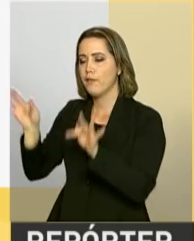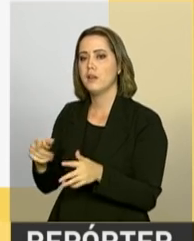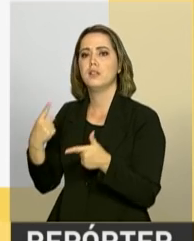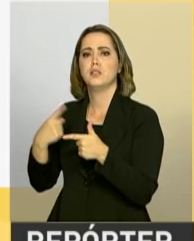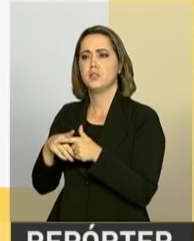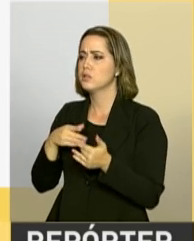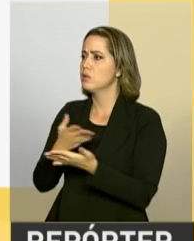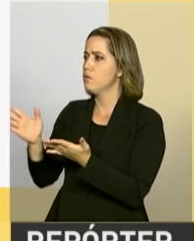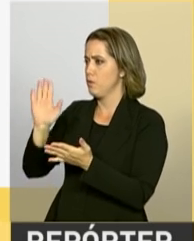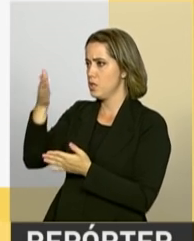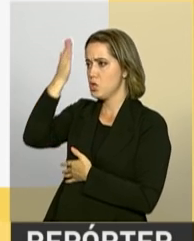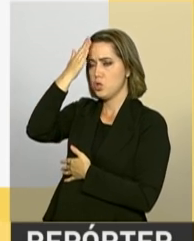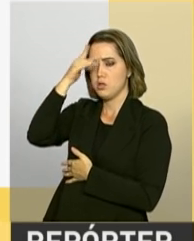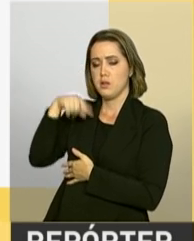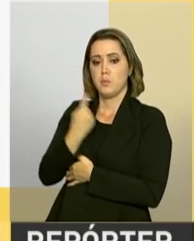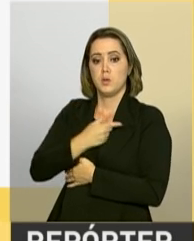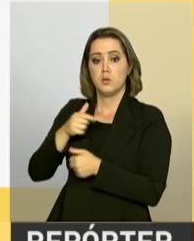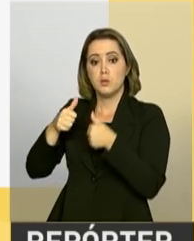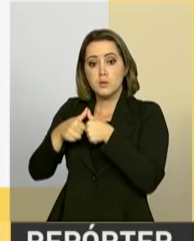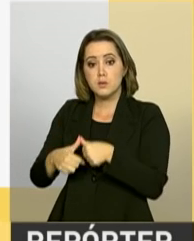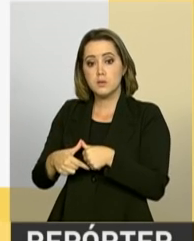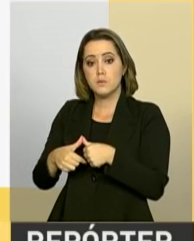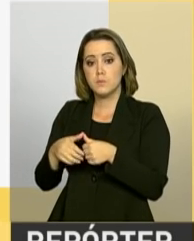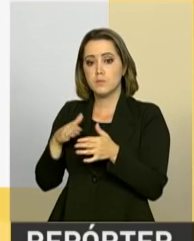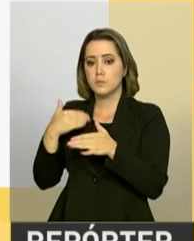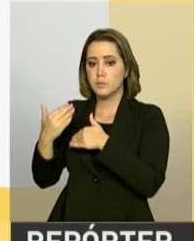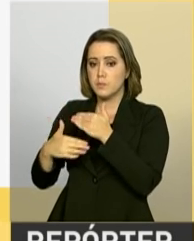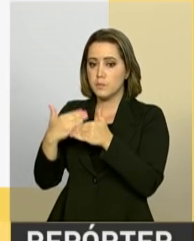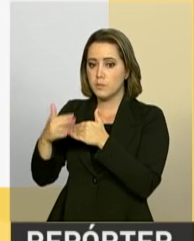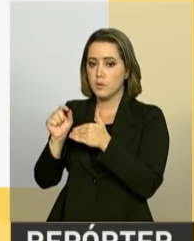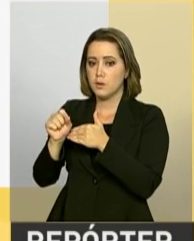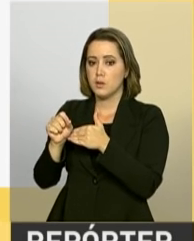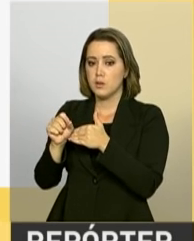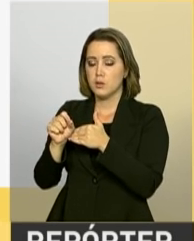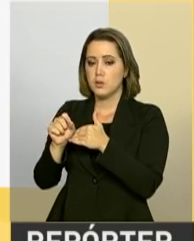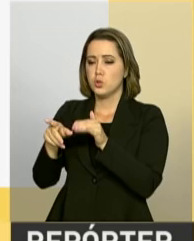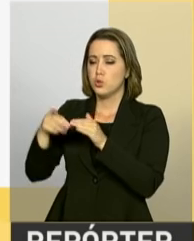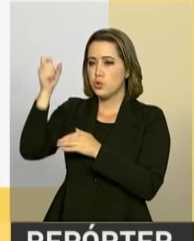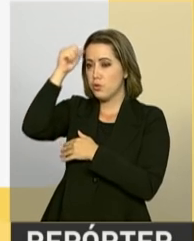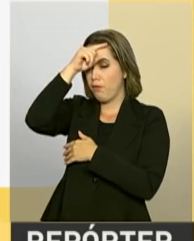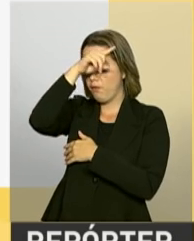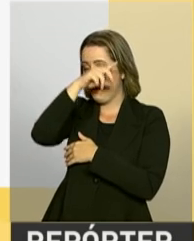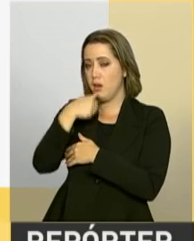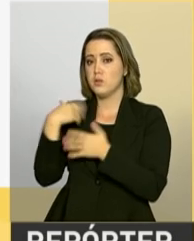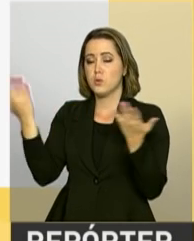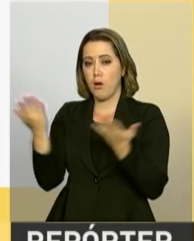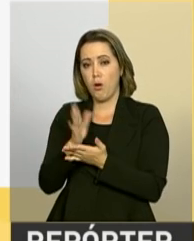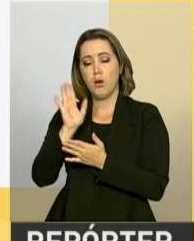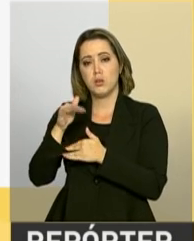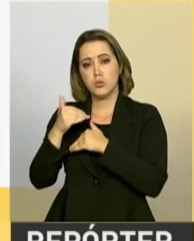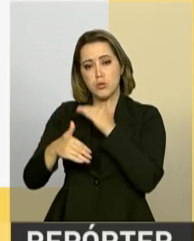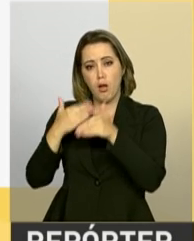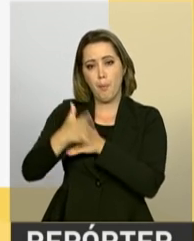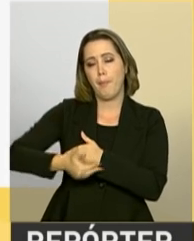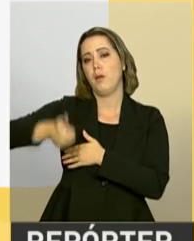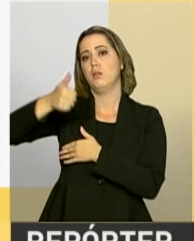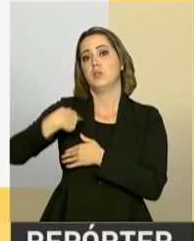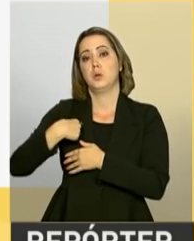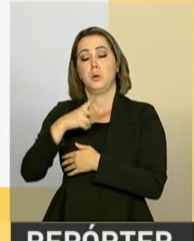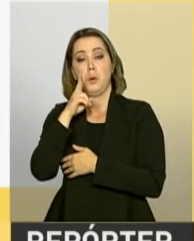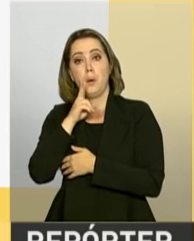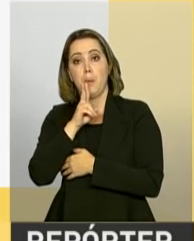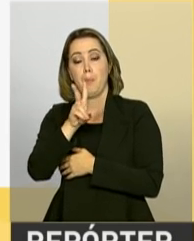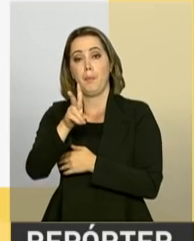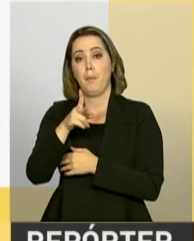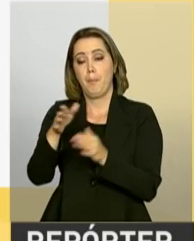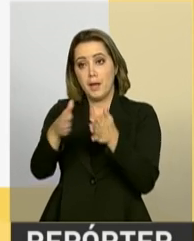nós estamos passando momentos lá atrás, difíceis, agora já melhorando, mas eu peço aos ouvintes da